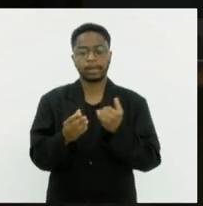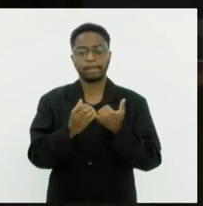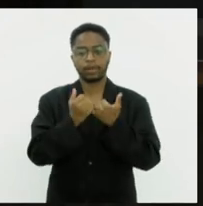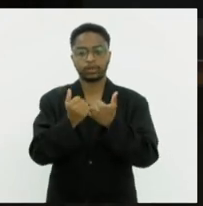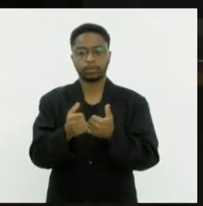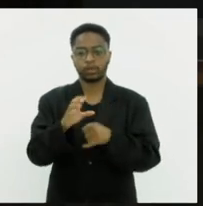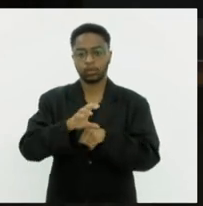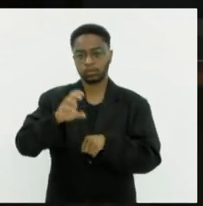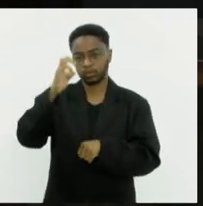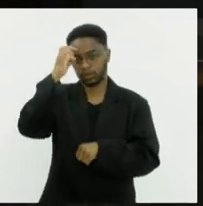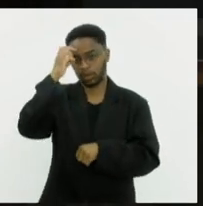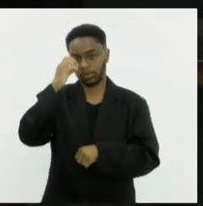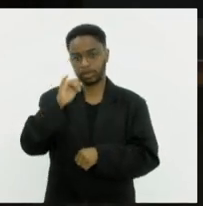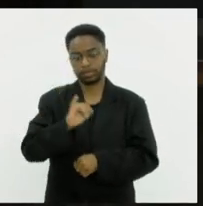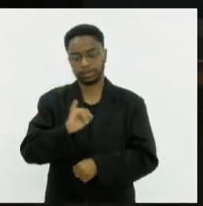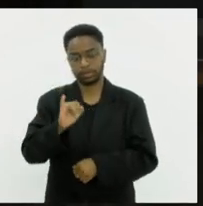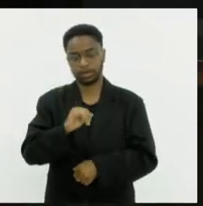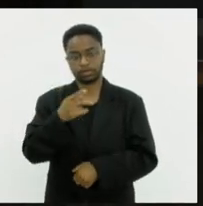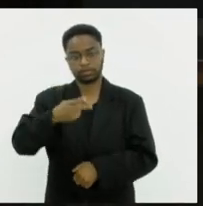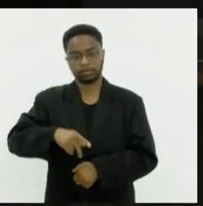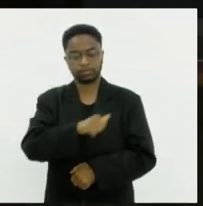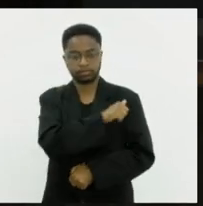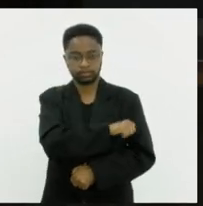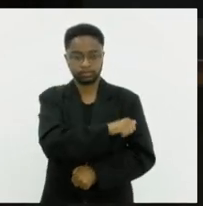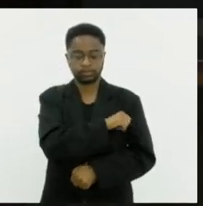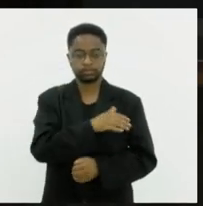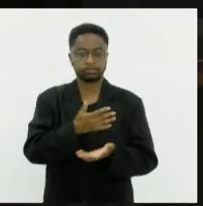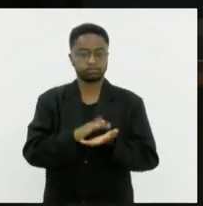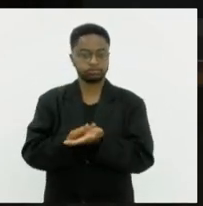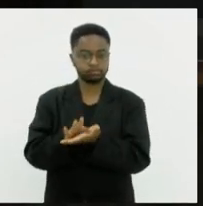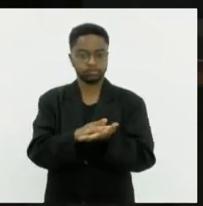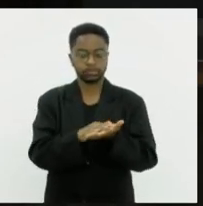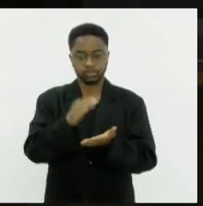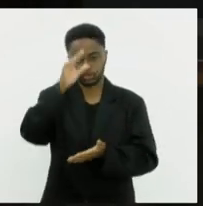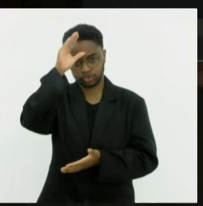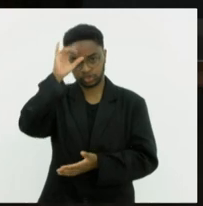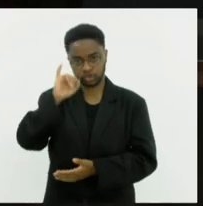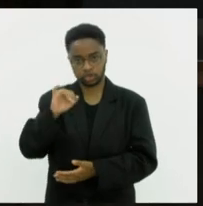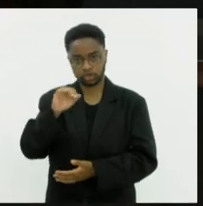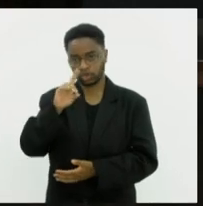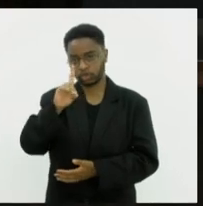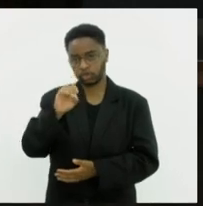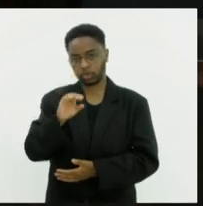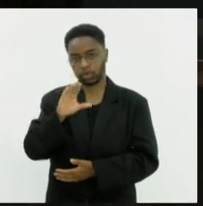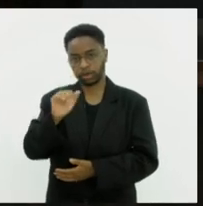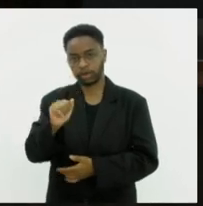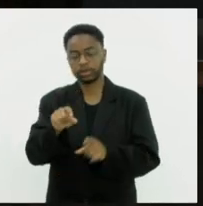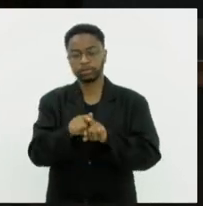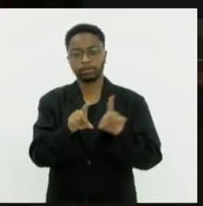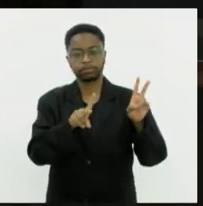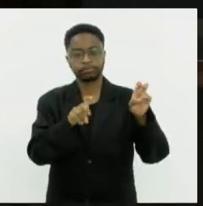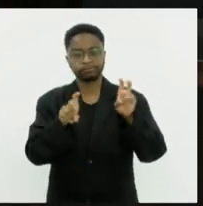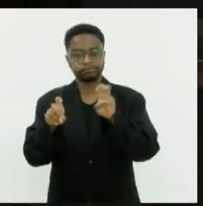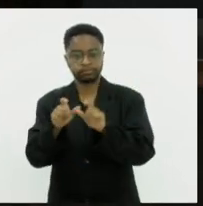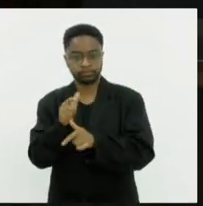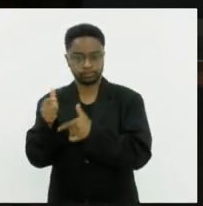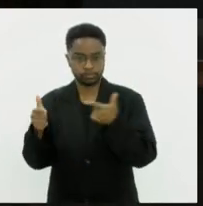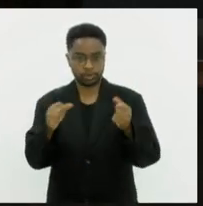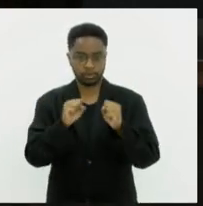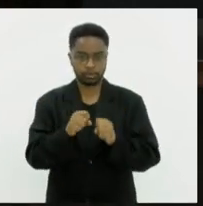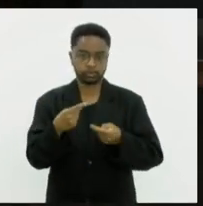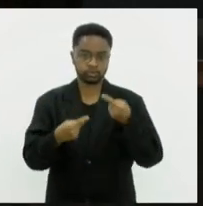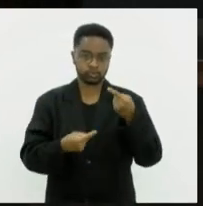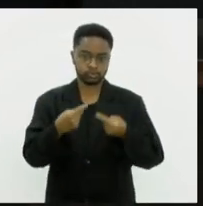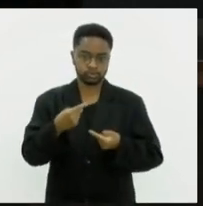material do Estado do Rio de Janeiro a roda de samba Tia Doca e dá outras providências. Em